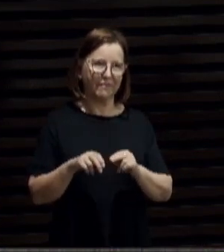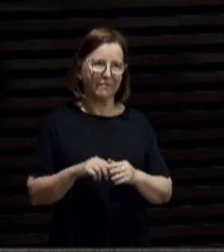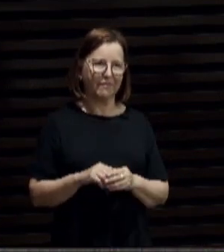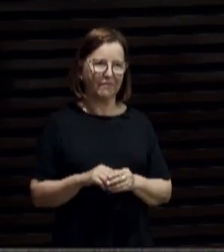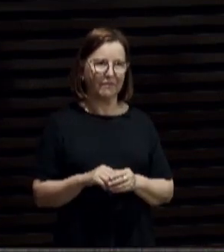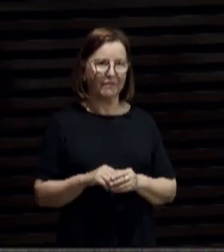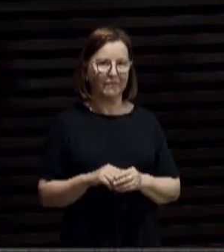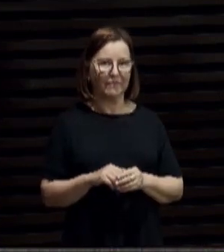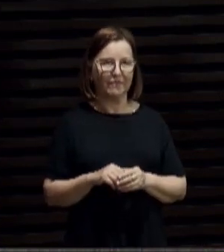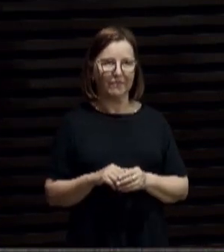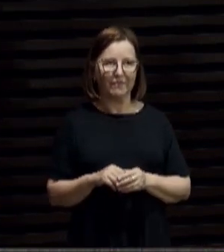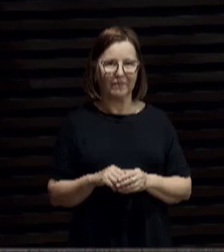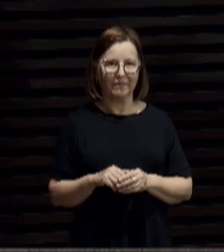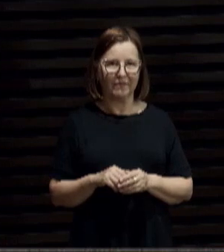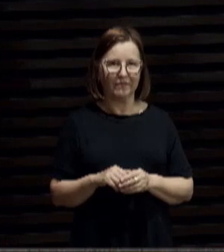aí Jesus